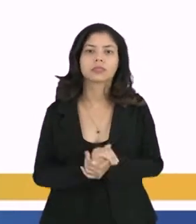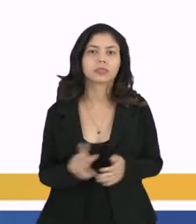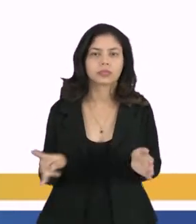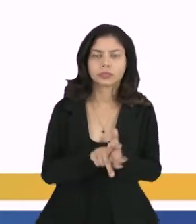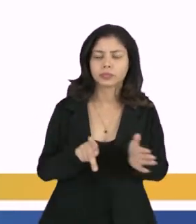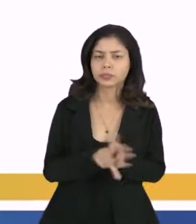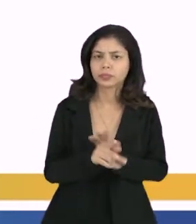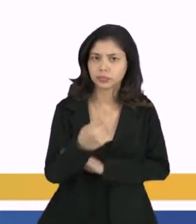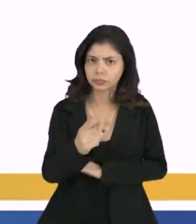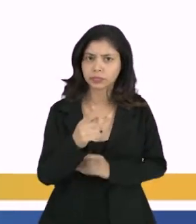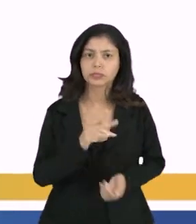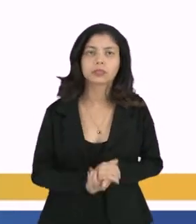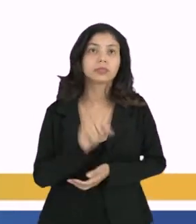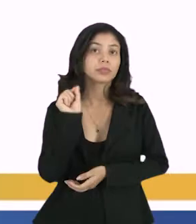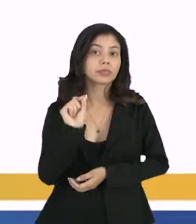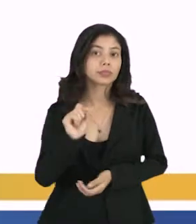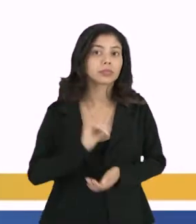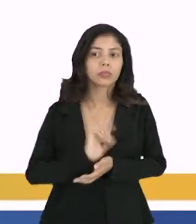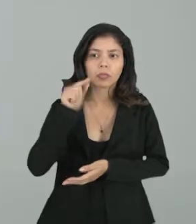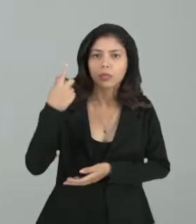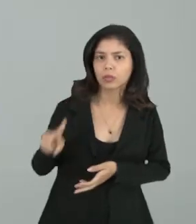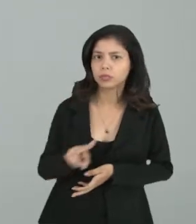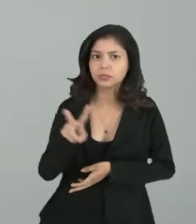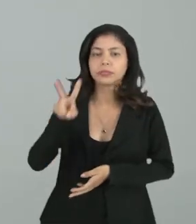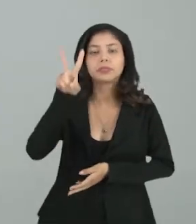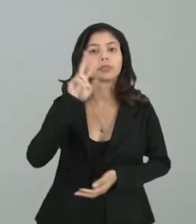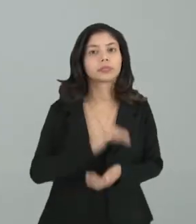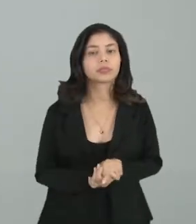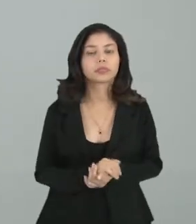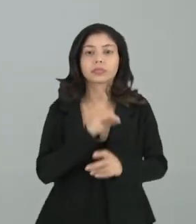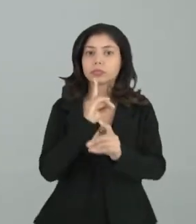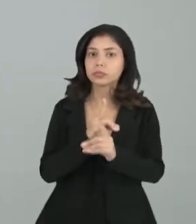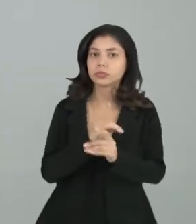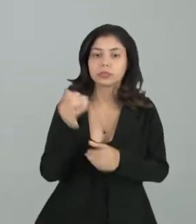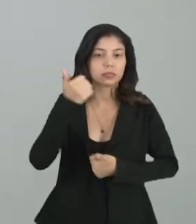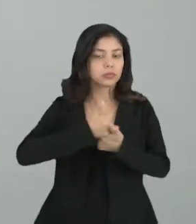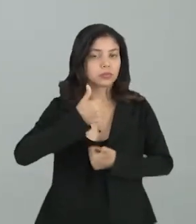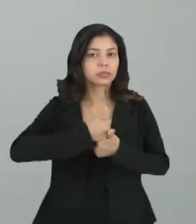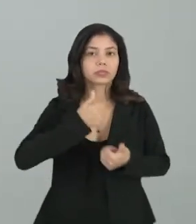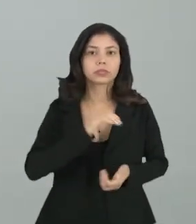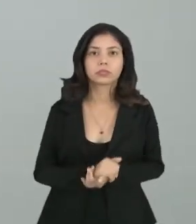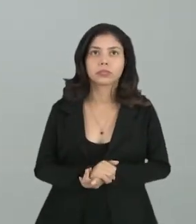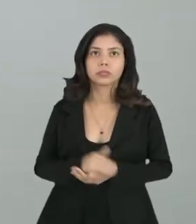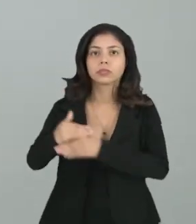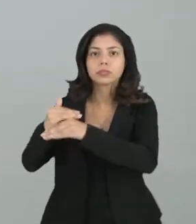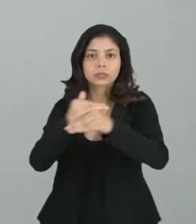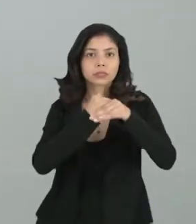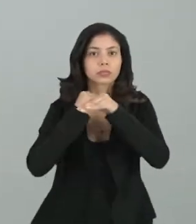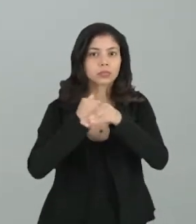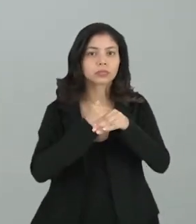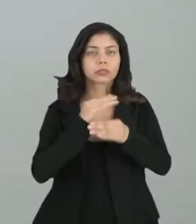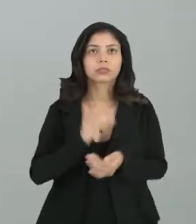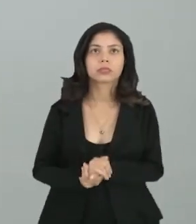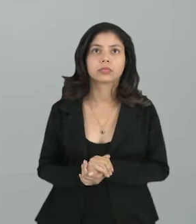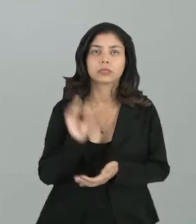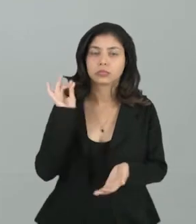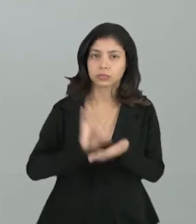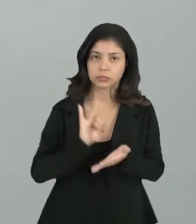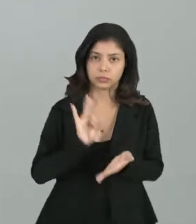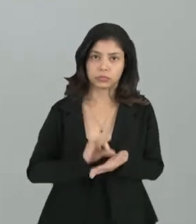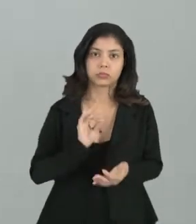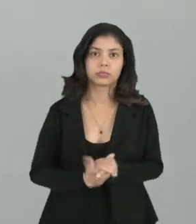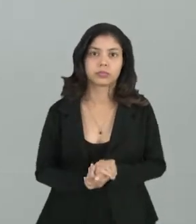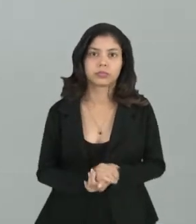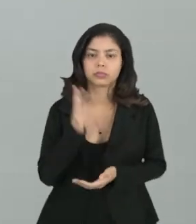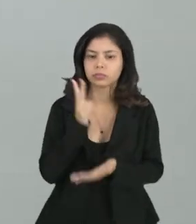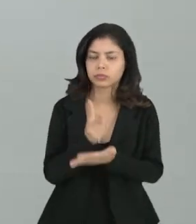incógnita, perdão, é o quê? É aquele valor que você achou que quando você substitui, a igualdade fica verdadeira. A mesma